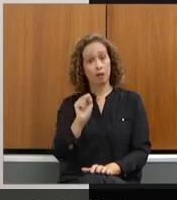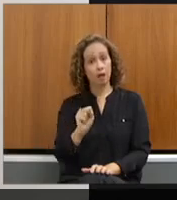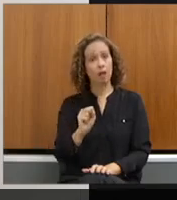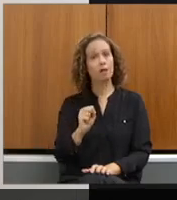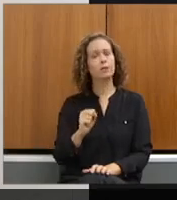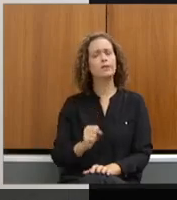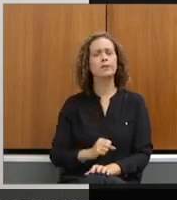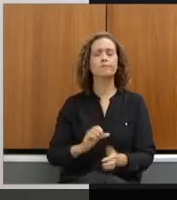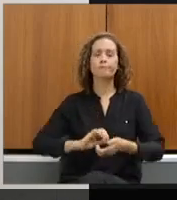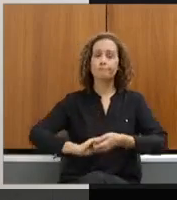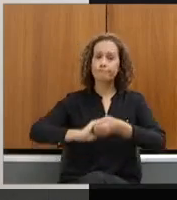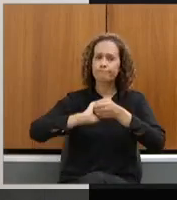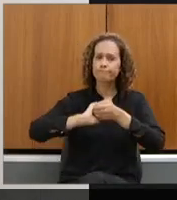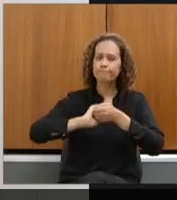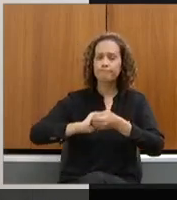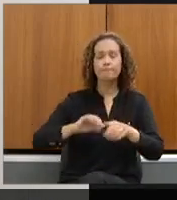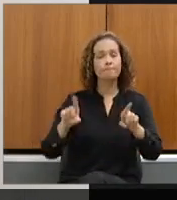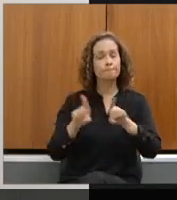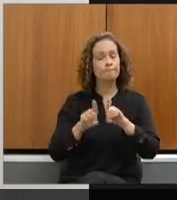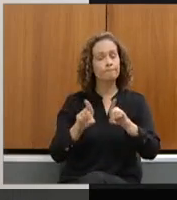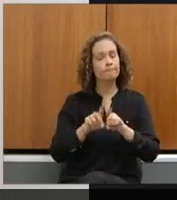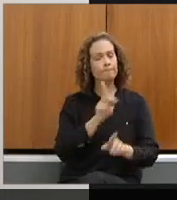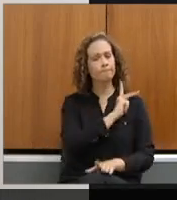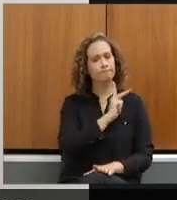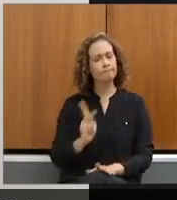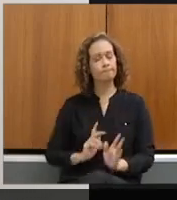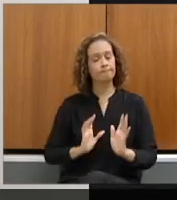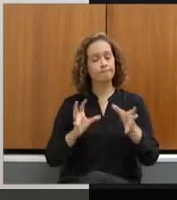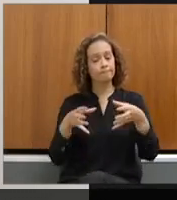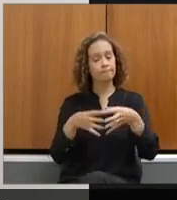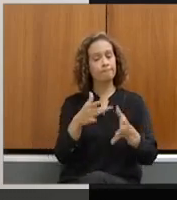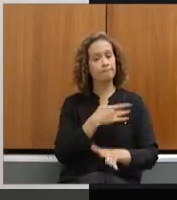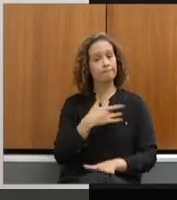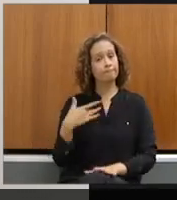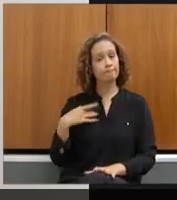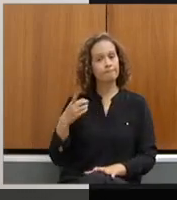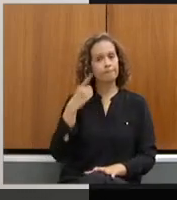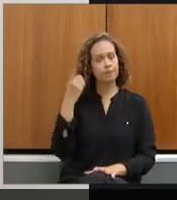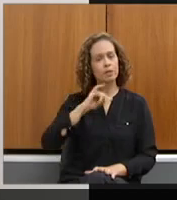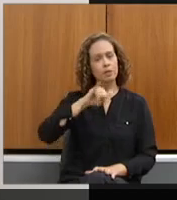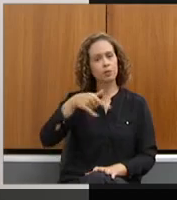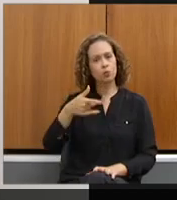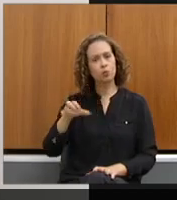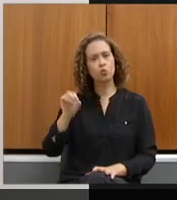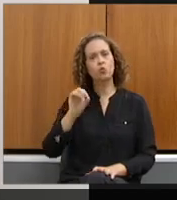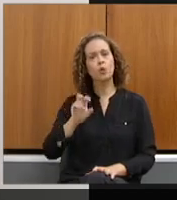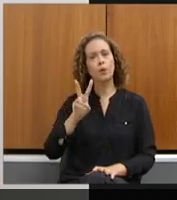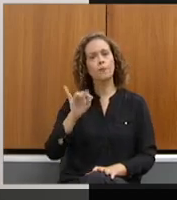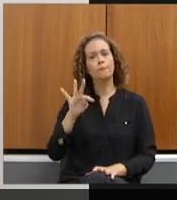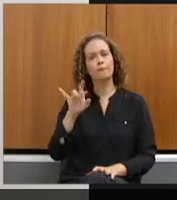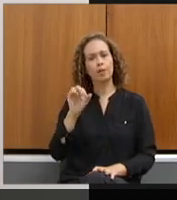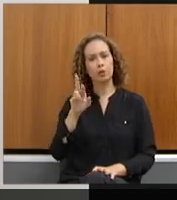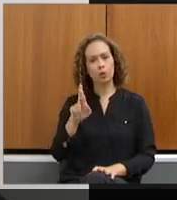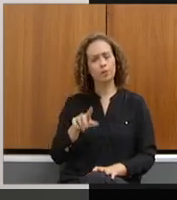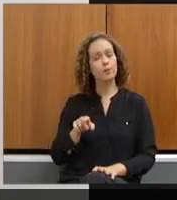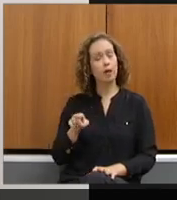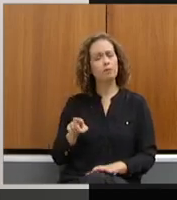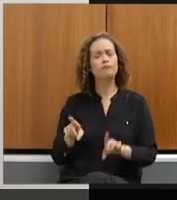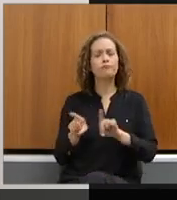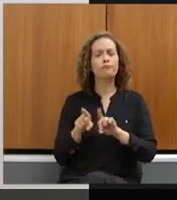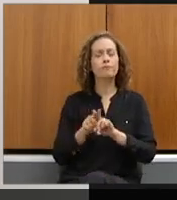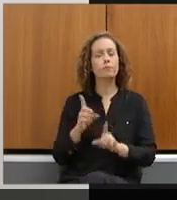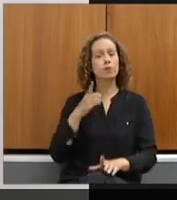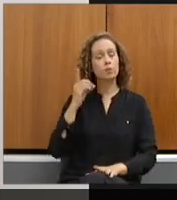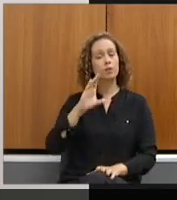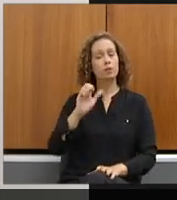cumprimentar também o presidente da Comissão de saúde Deputado João Vitor ele e também o deputado